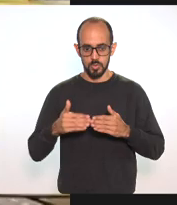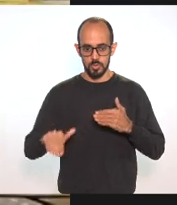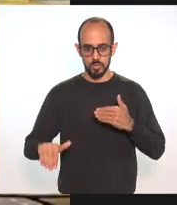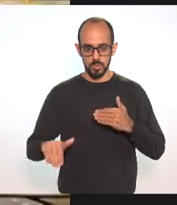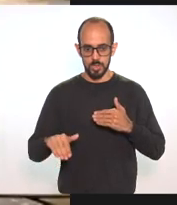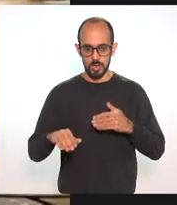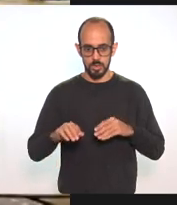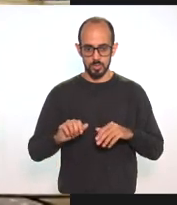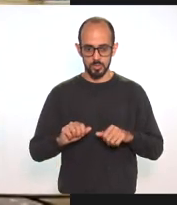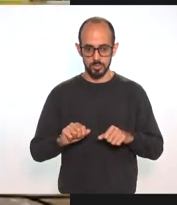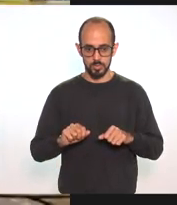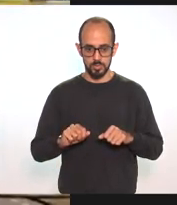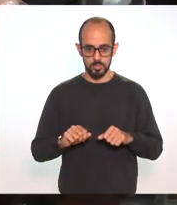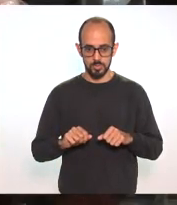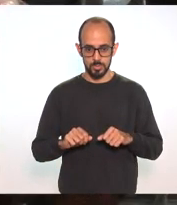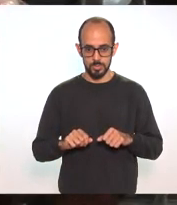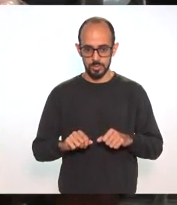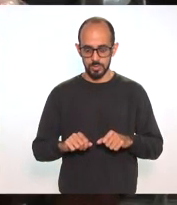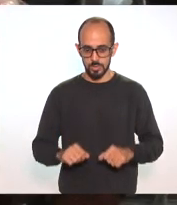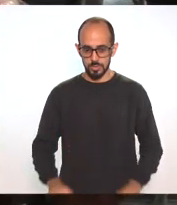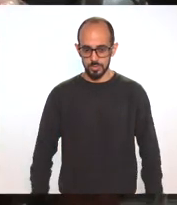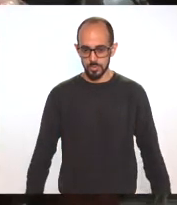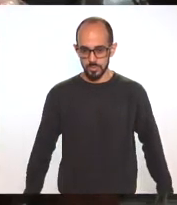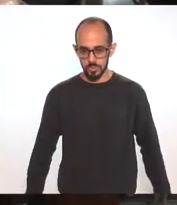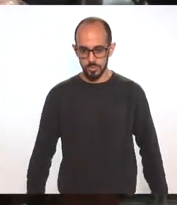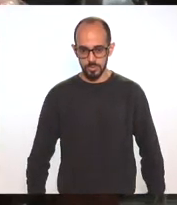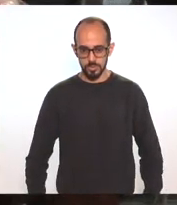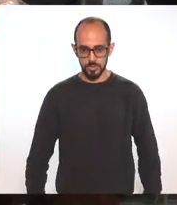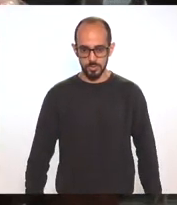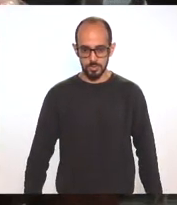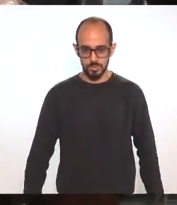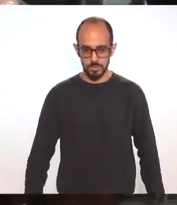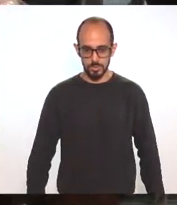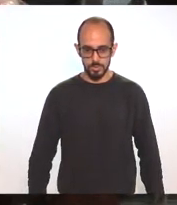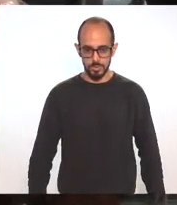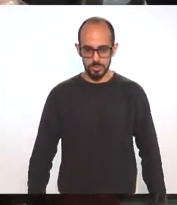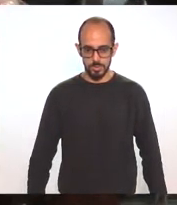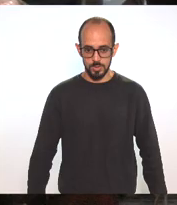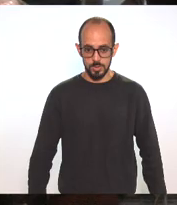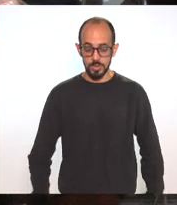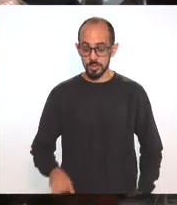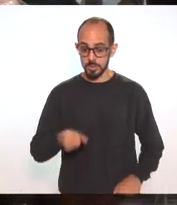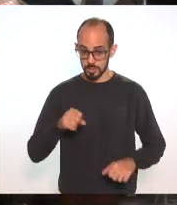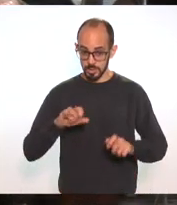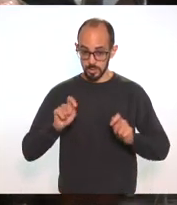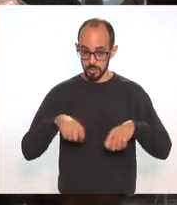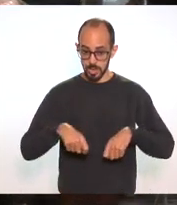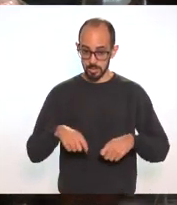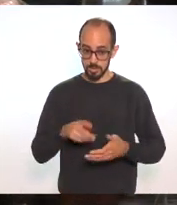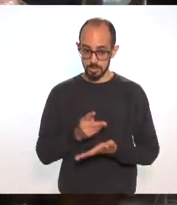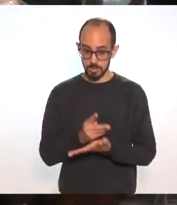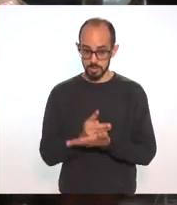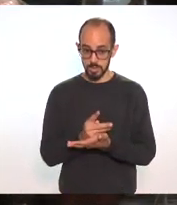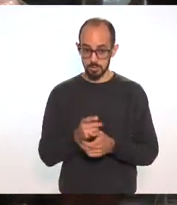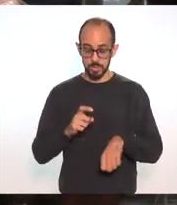do novo, tá? Ok. Se possível, sempre dentro do horário simultâneo.